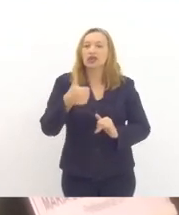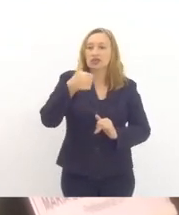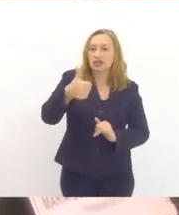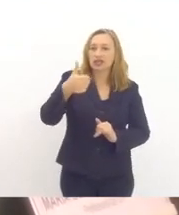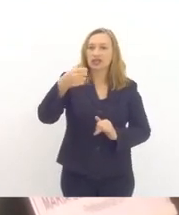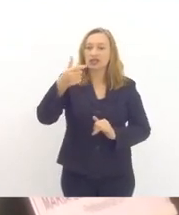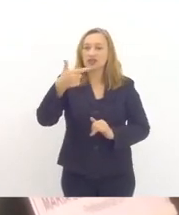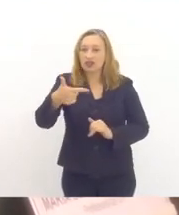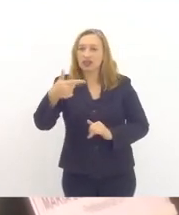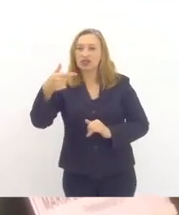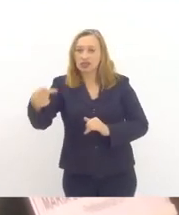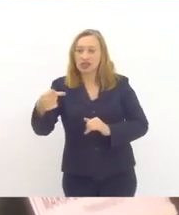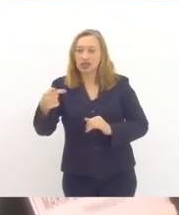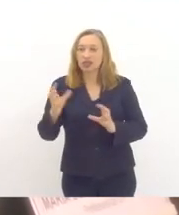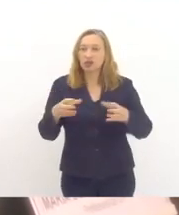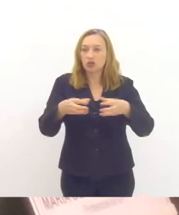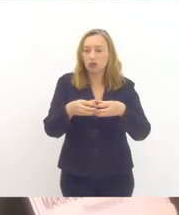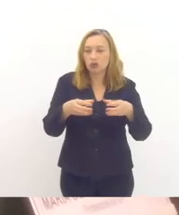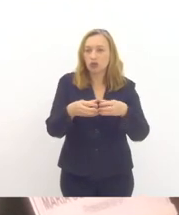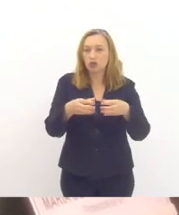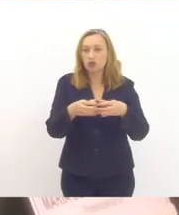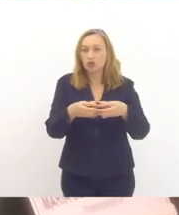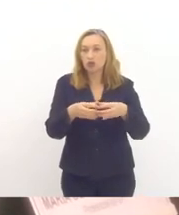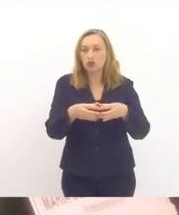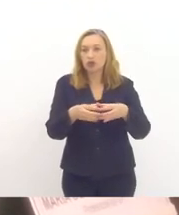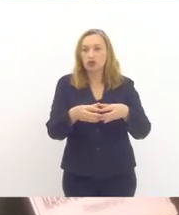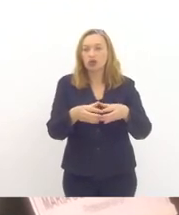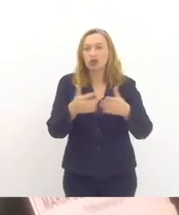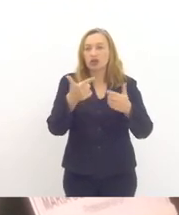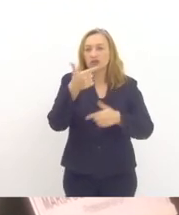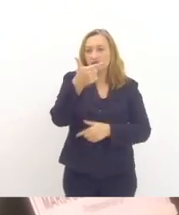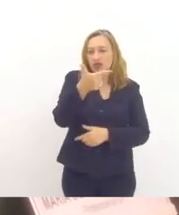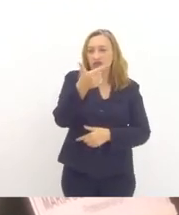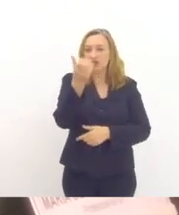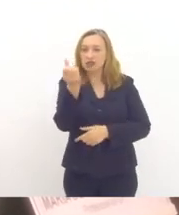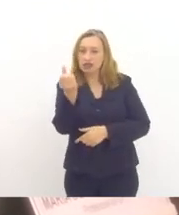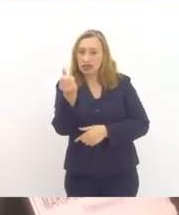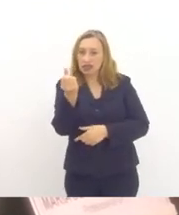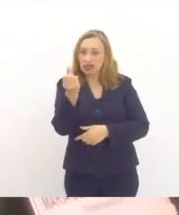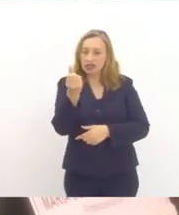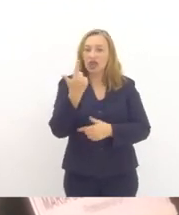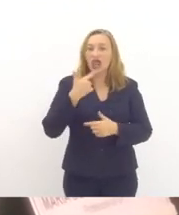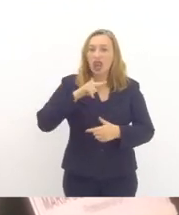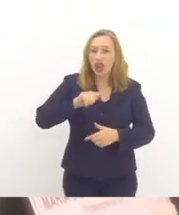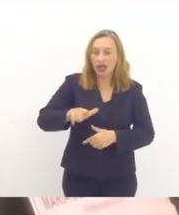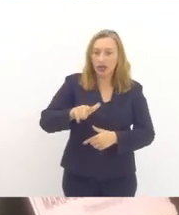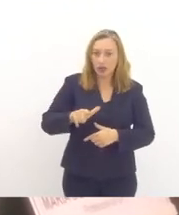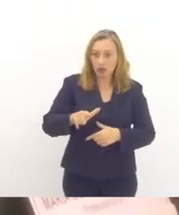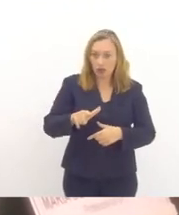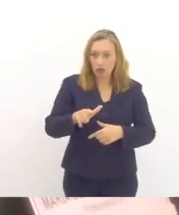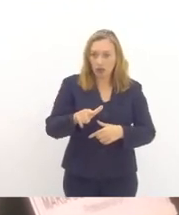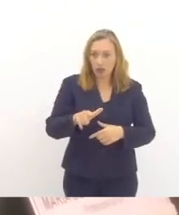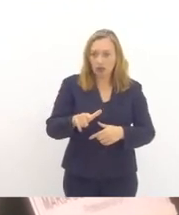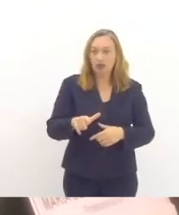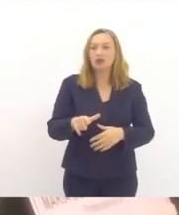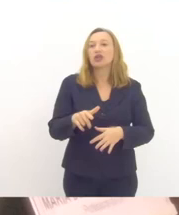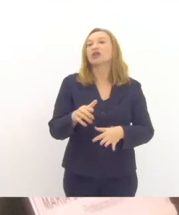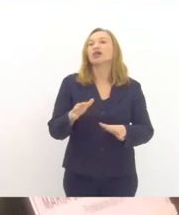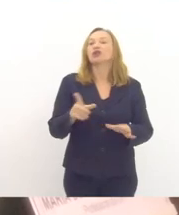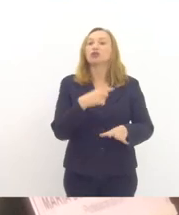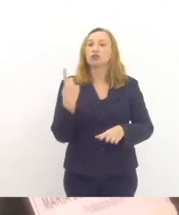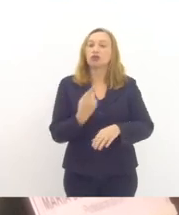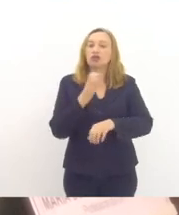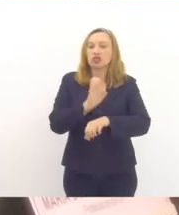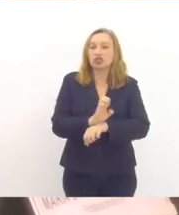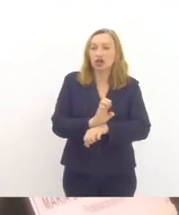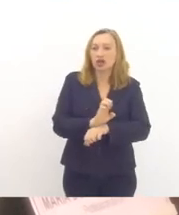que falam entre si 26 línguas. Ou seja, no nosso estado, há 7 mil